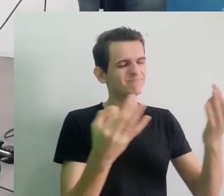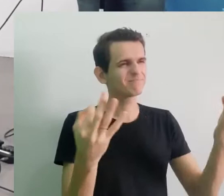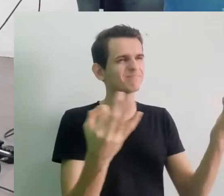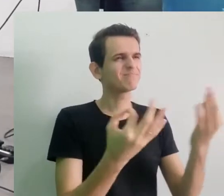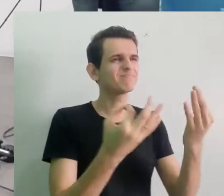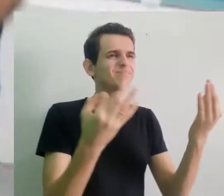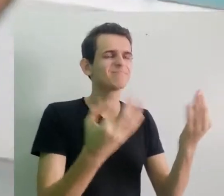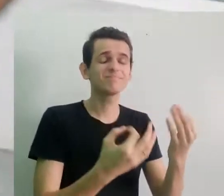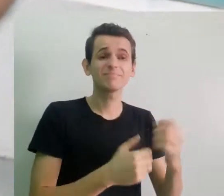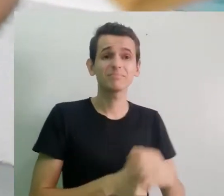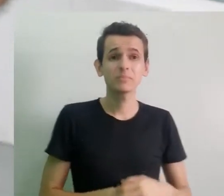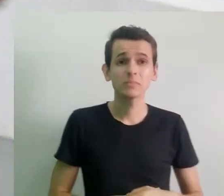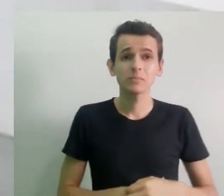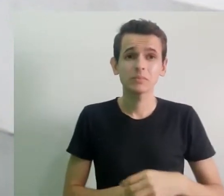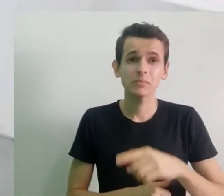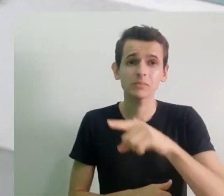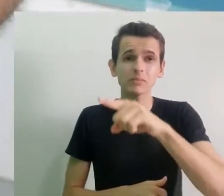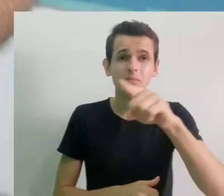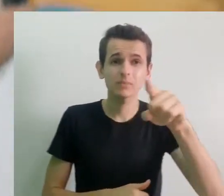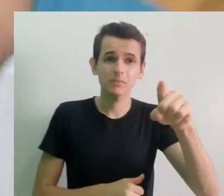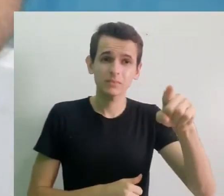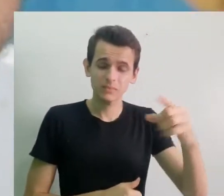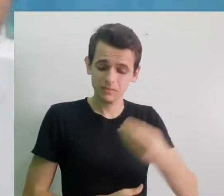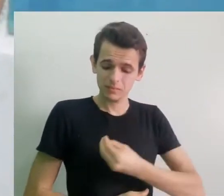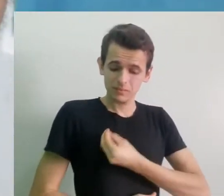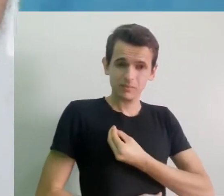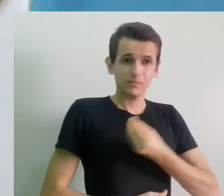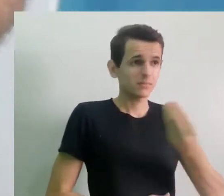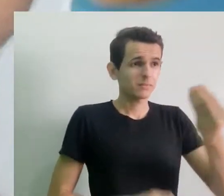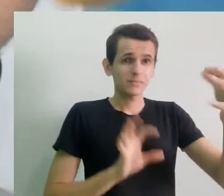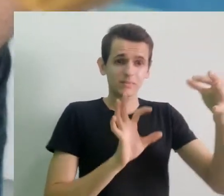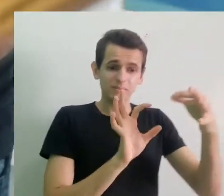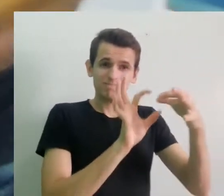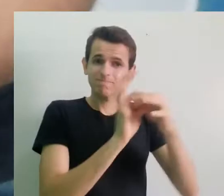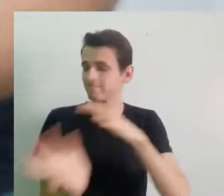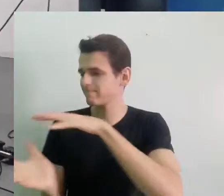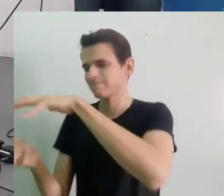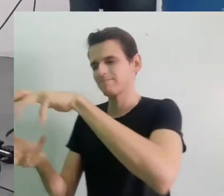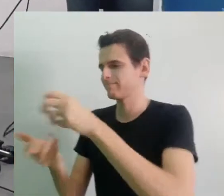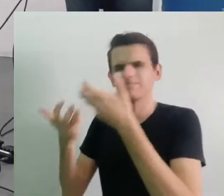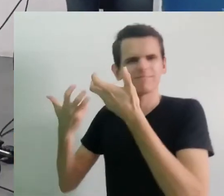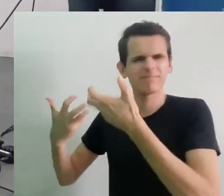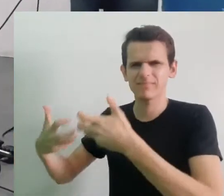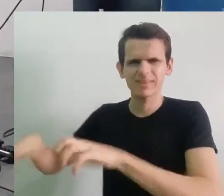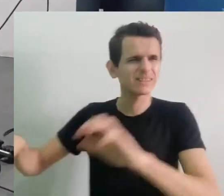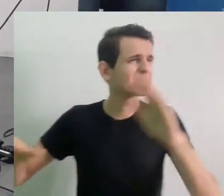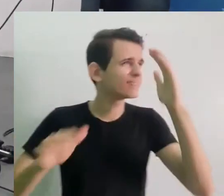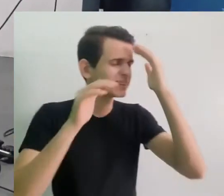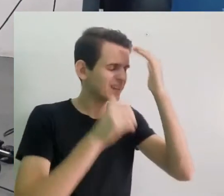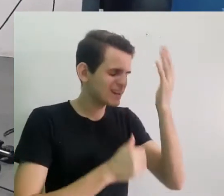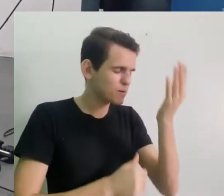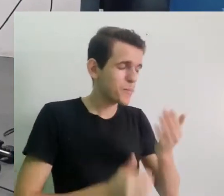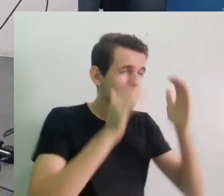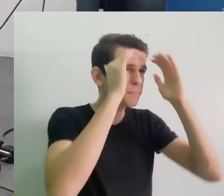é tudo. Só vivo pra você, não sou do mundo não. A